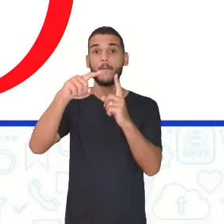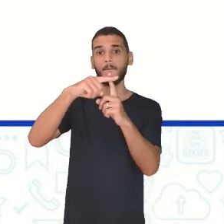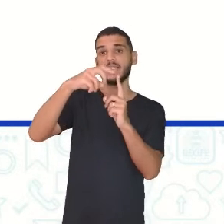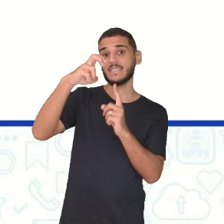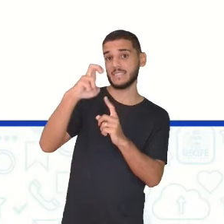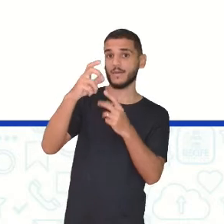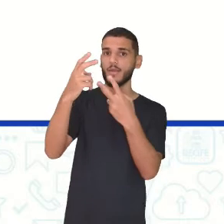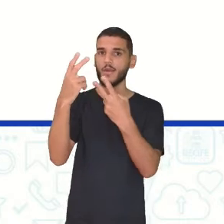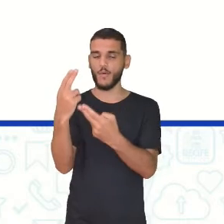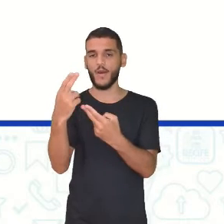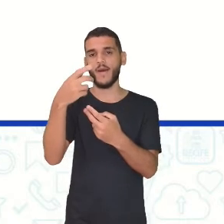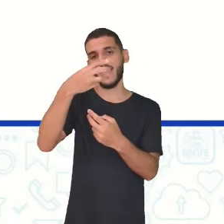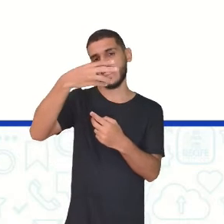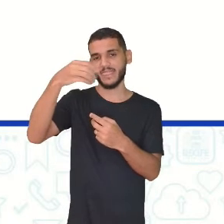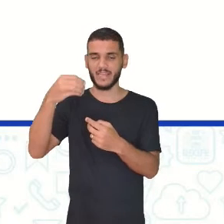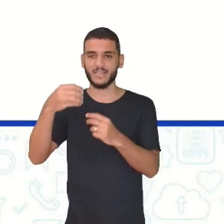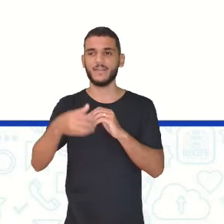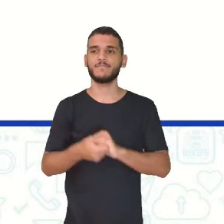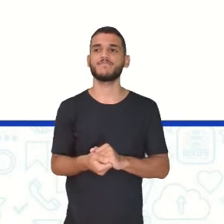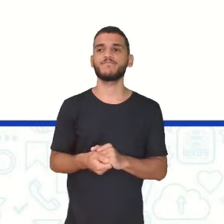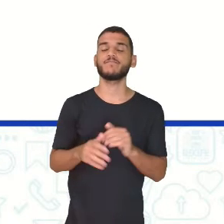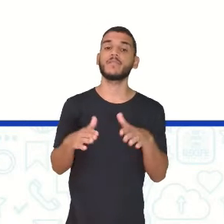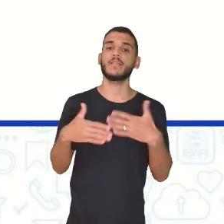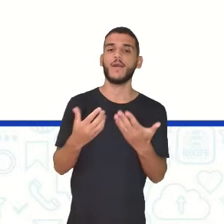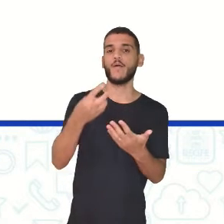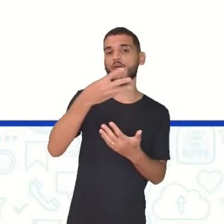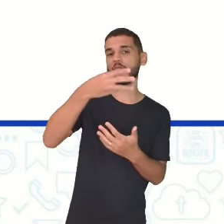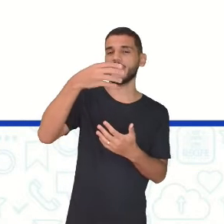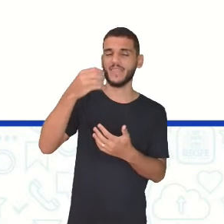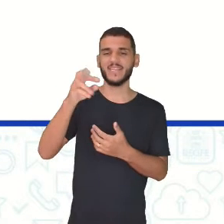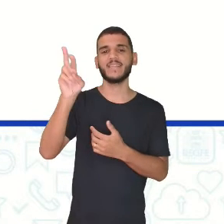30. Então, o resultado deu quanto aí? R$